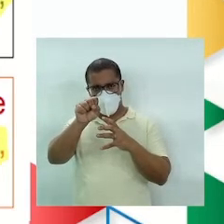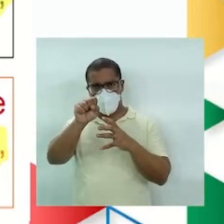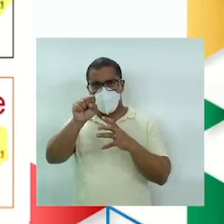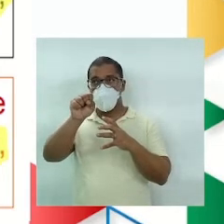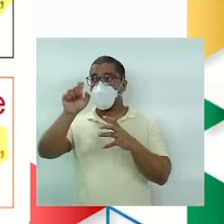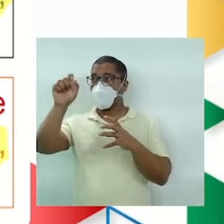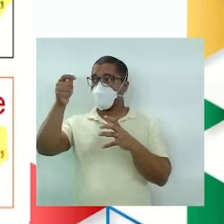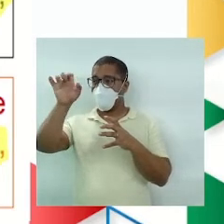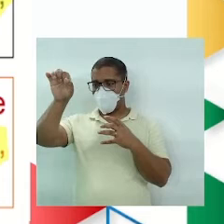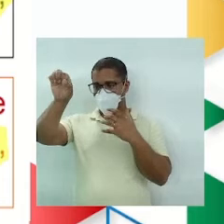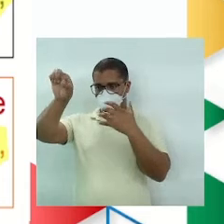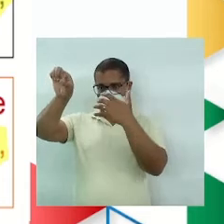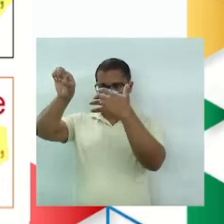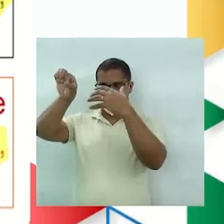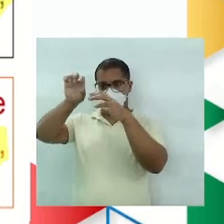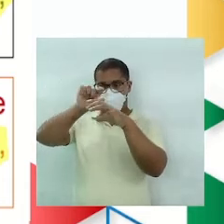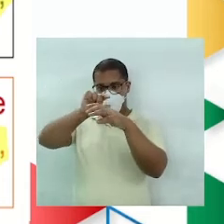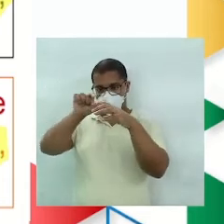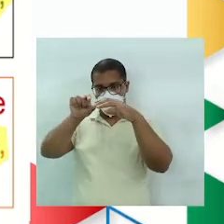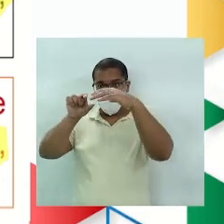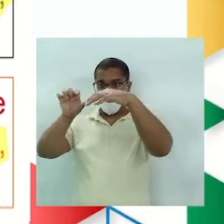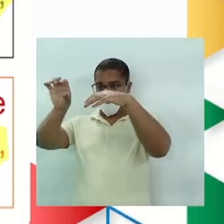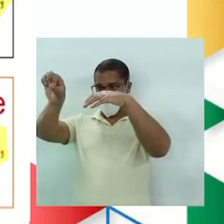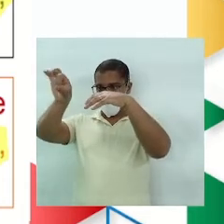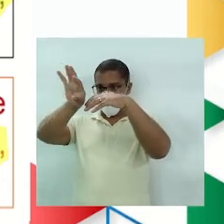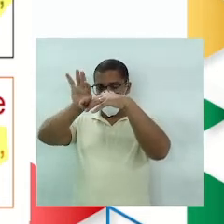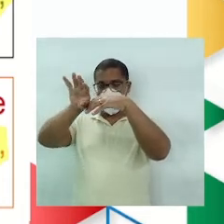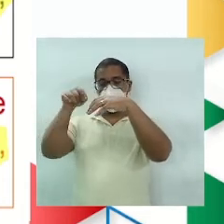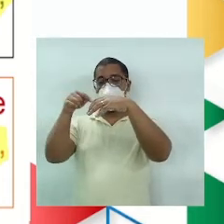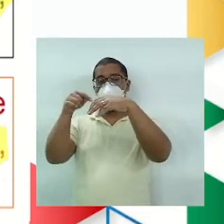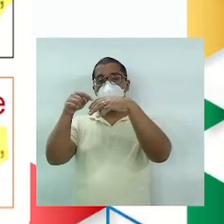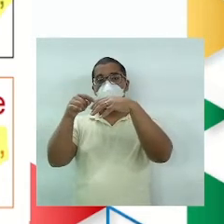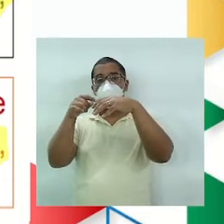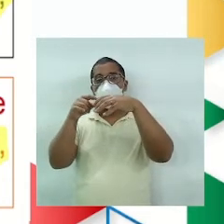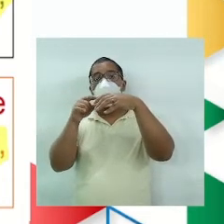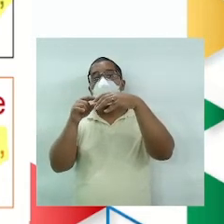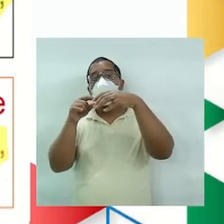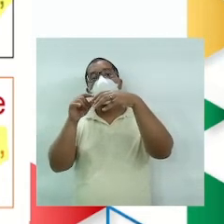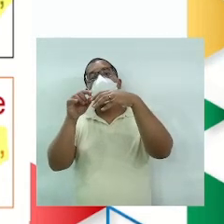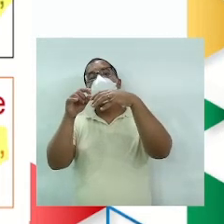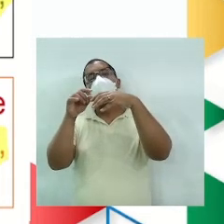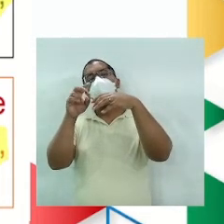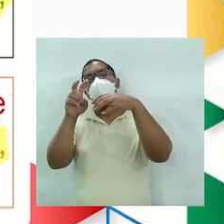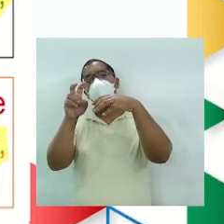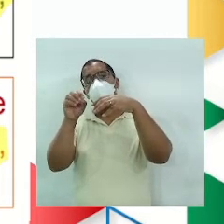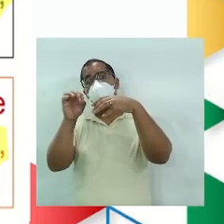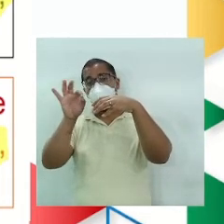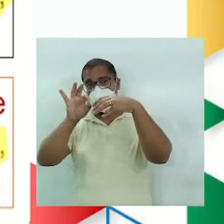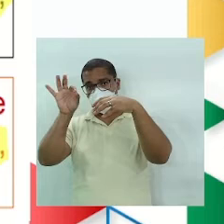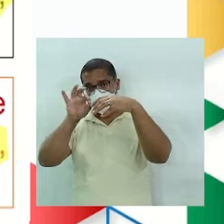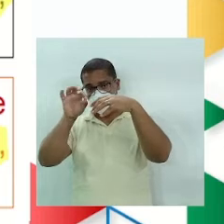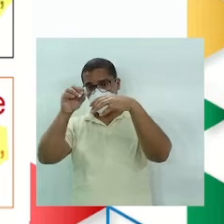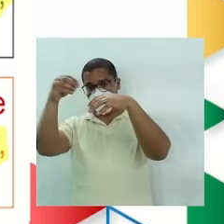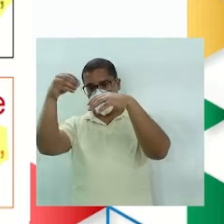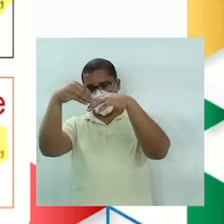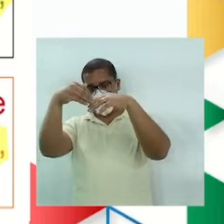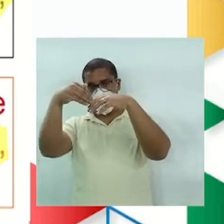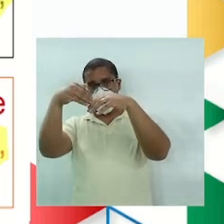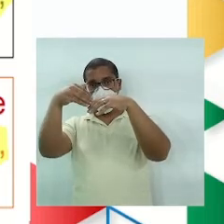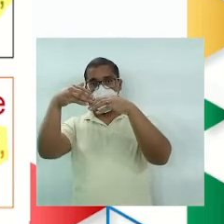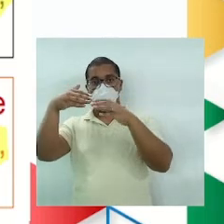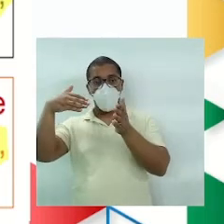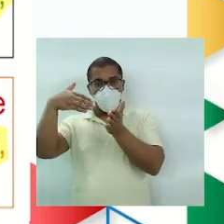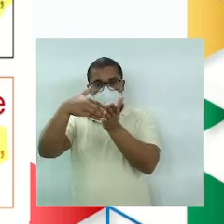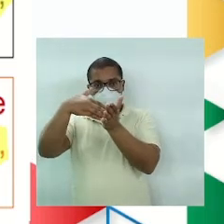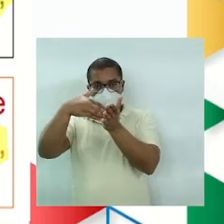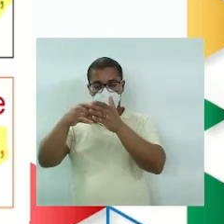torno de 50%, deles ficam retidos na atmosfera. A outra parte atinge a superfície terrestre,